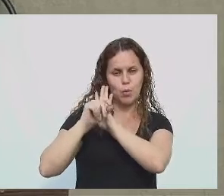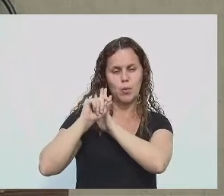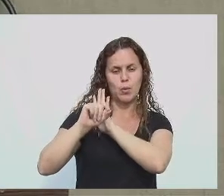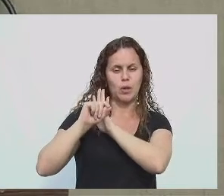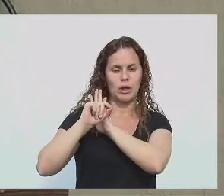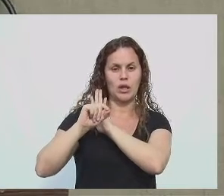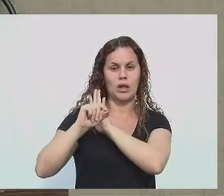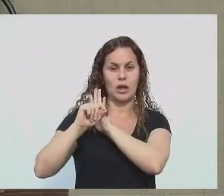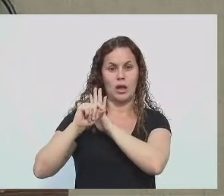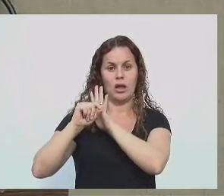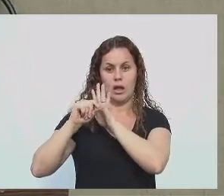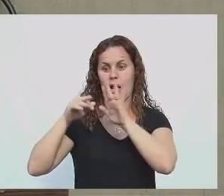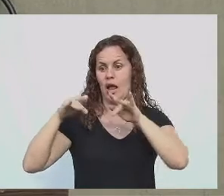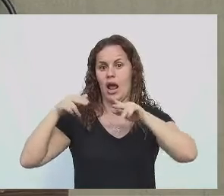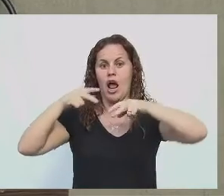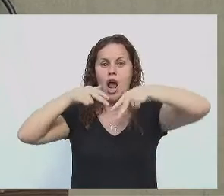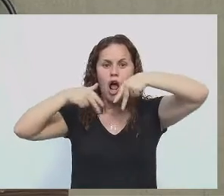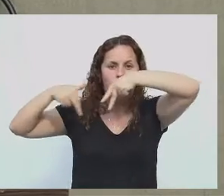às aglomerações.